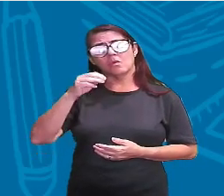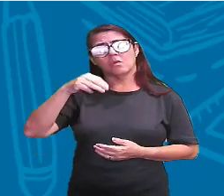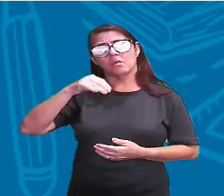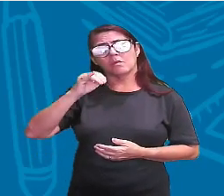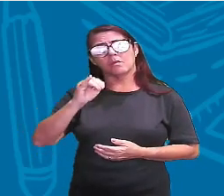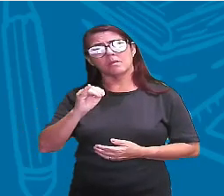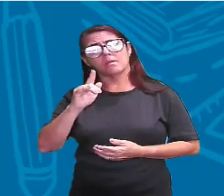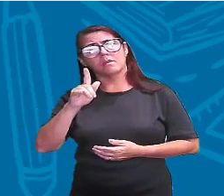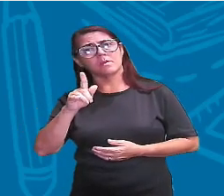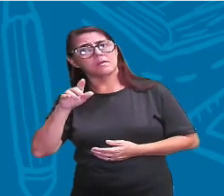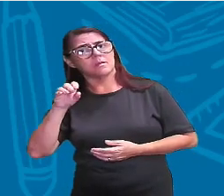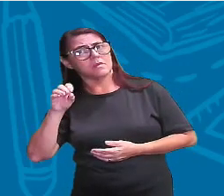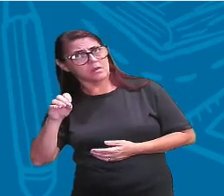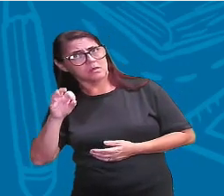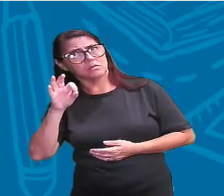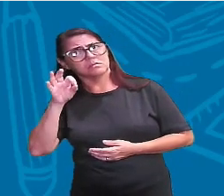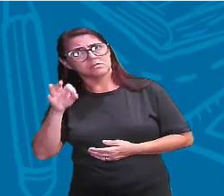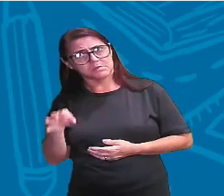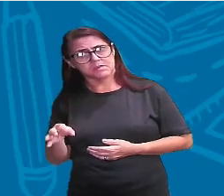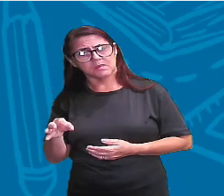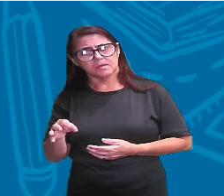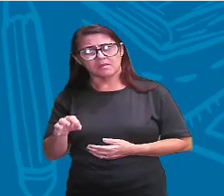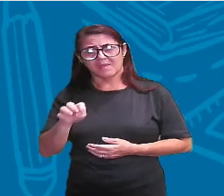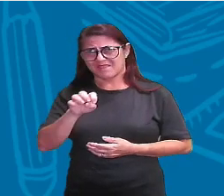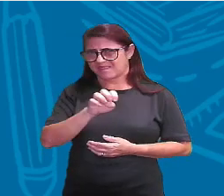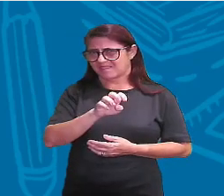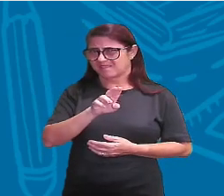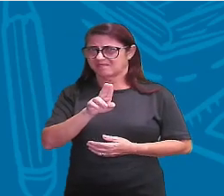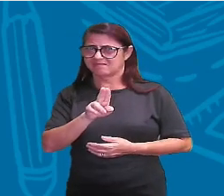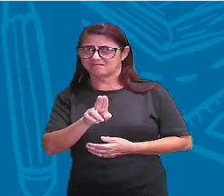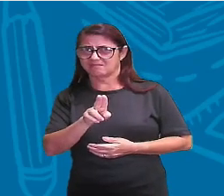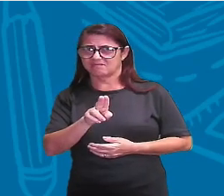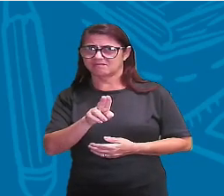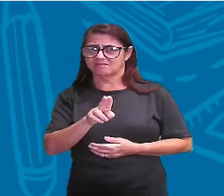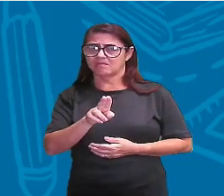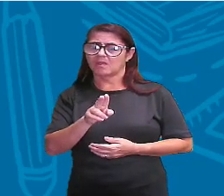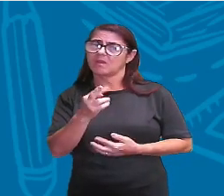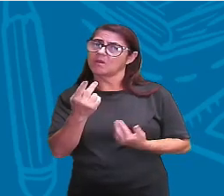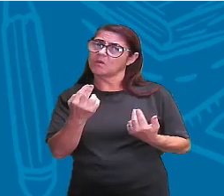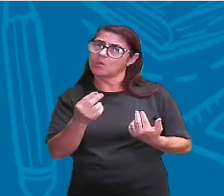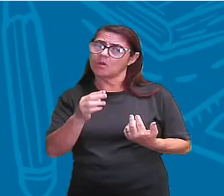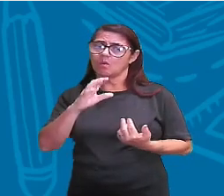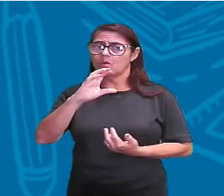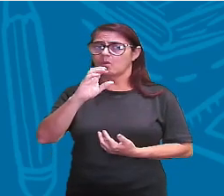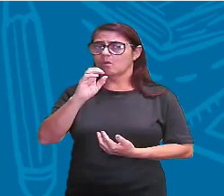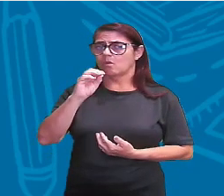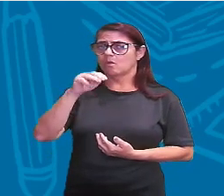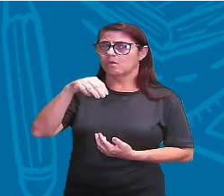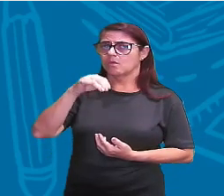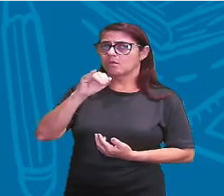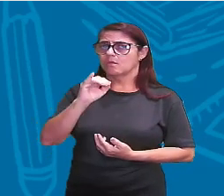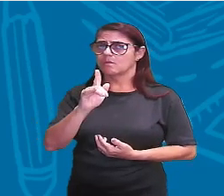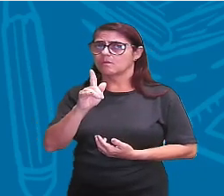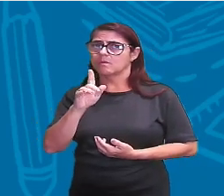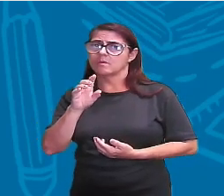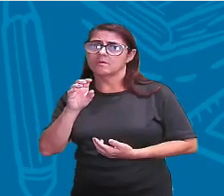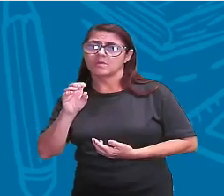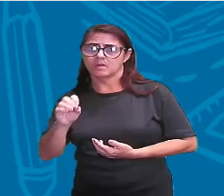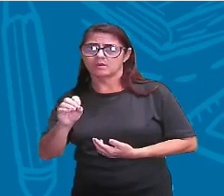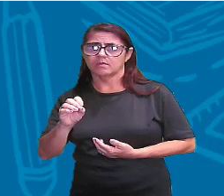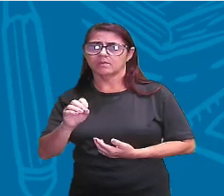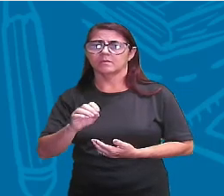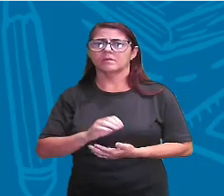esse me, ele está dando a ideia aí de ser eu. Se é eu, é comigo. Certo? I